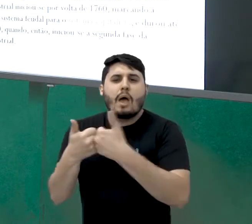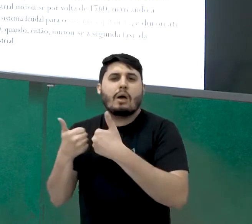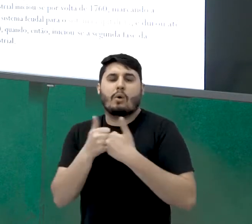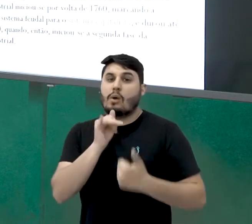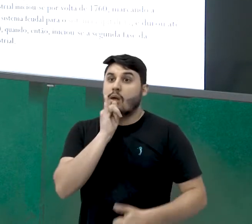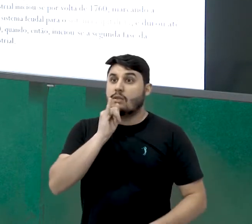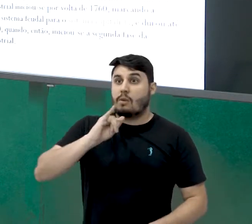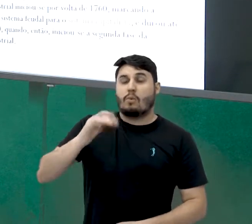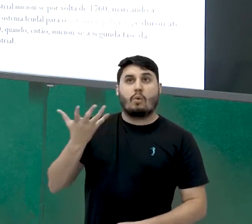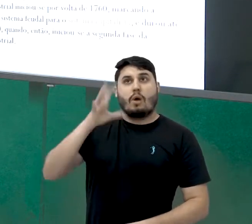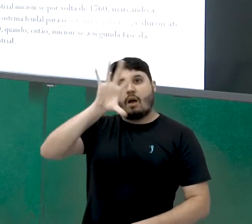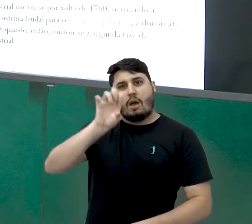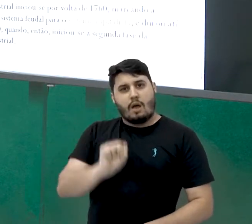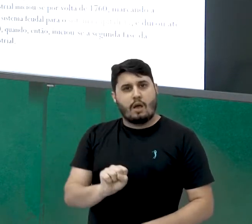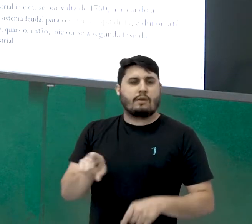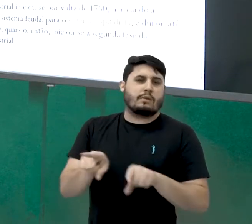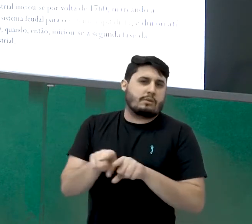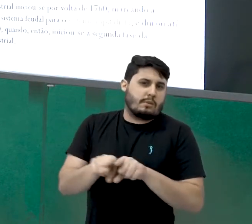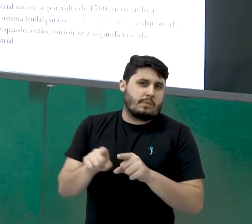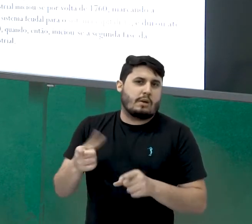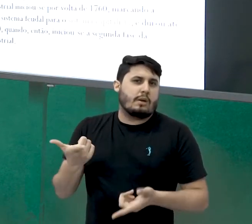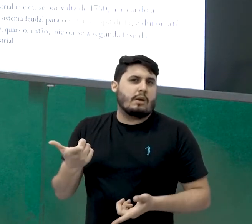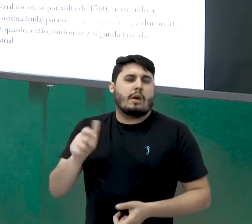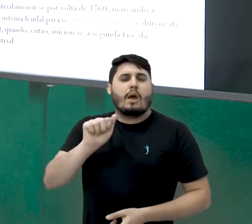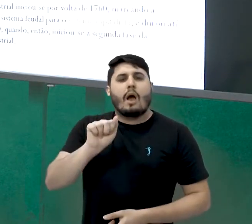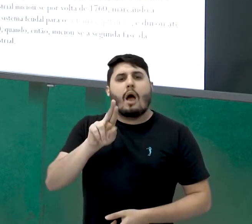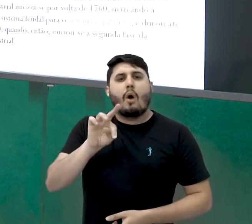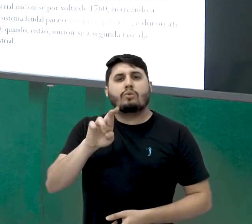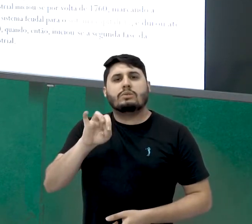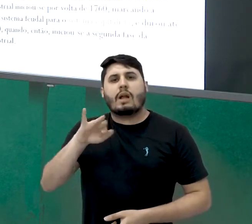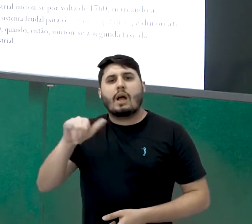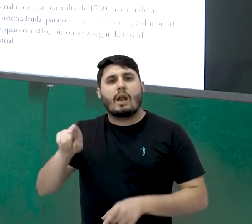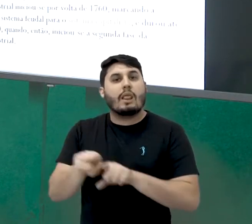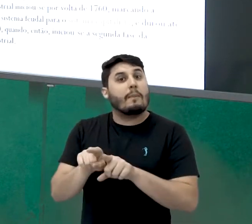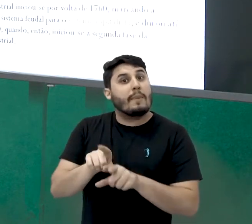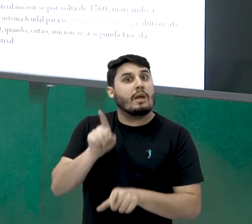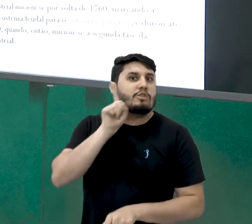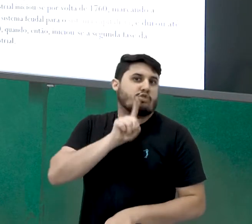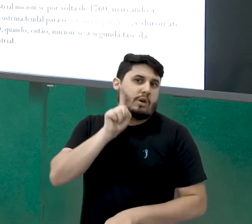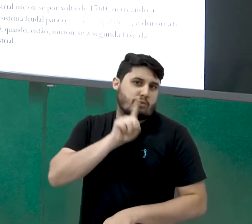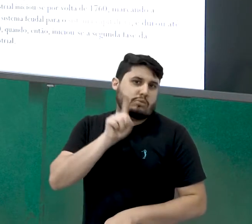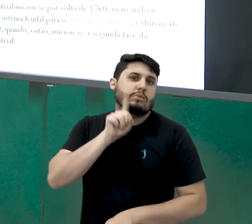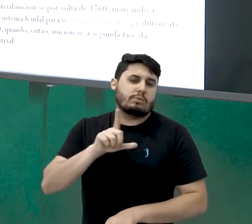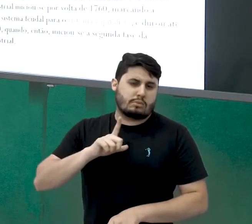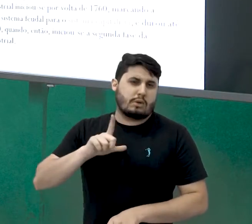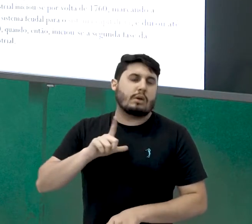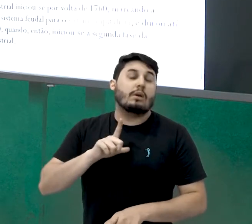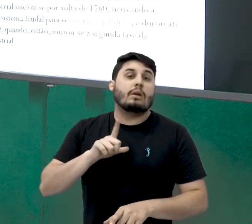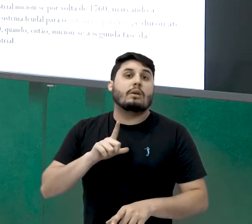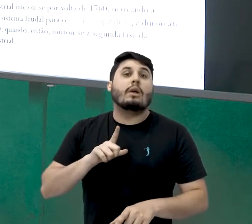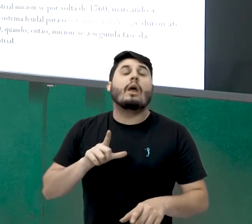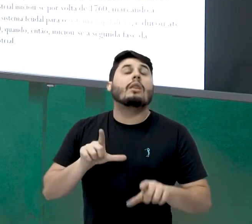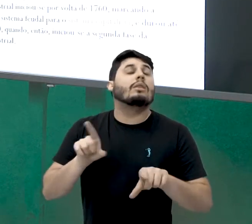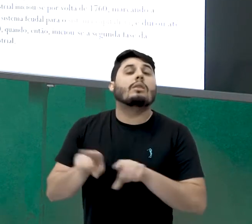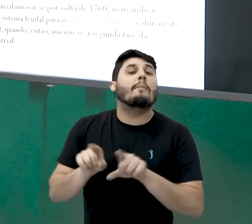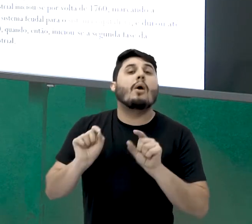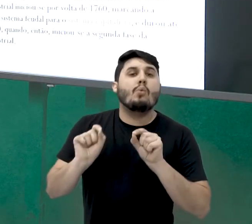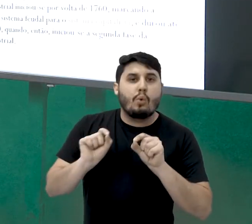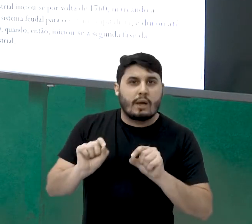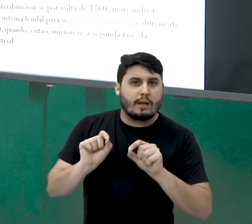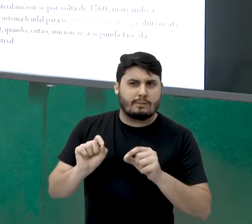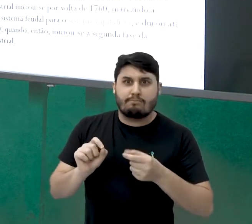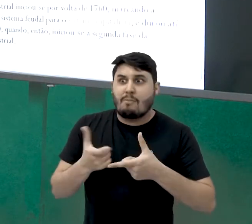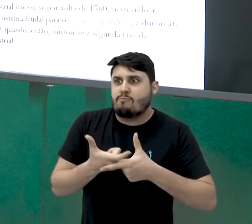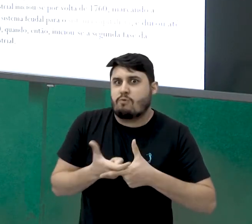Sul, Austrália e Estados Unidos, certo? E eles tinham também um enorme mercado consumidor, visto que suas